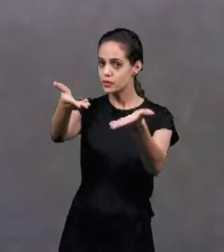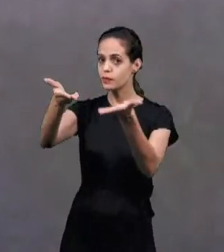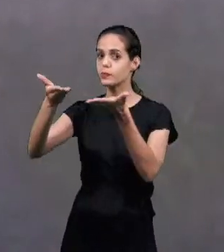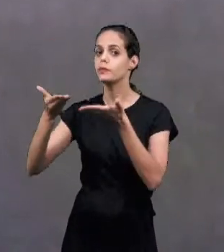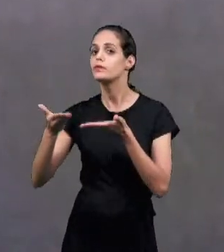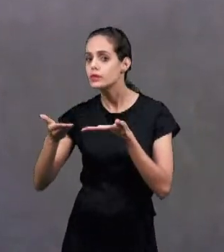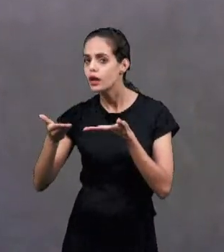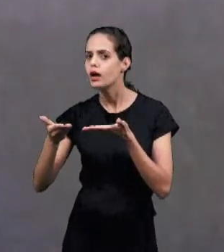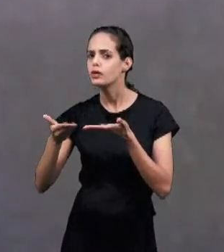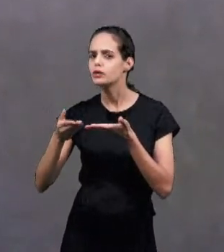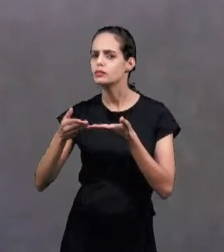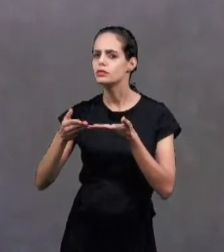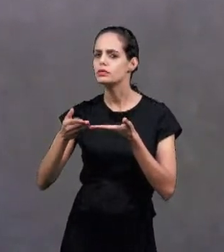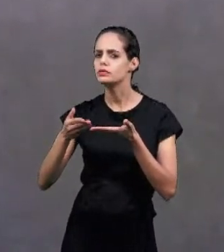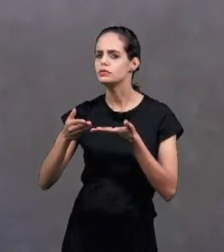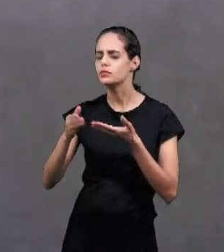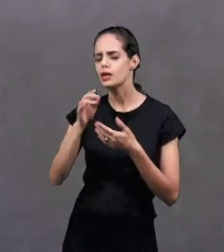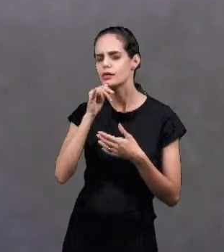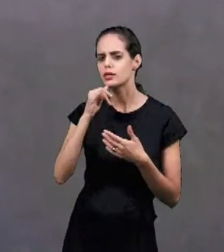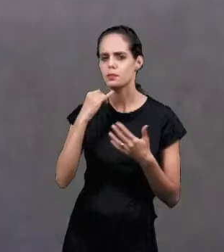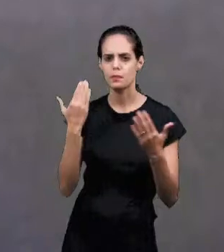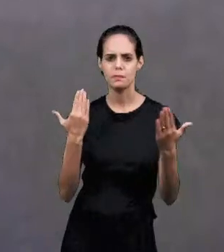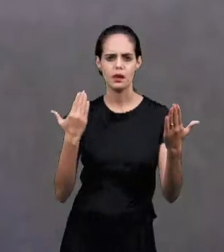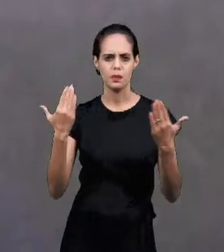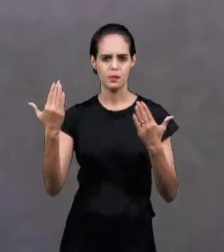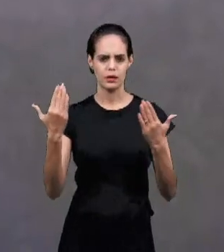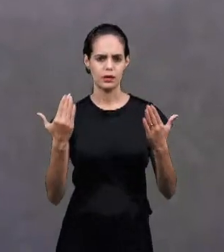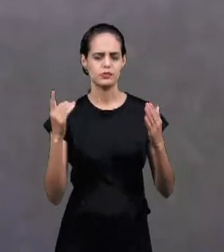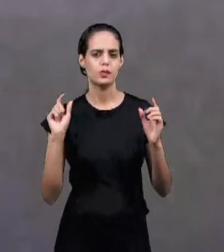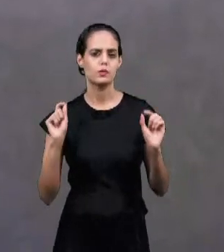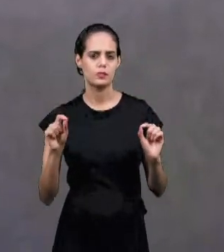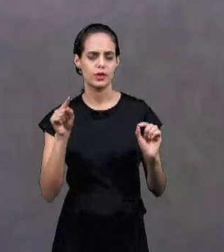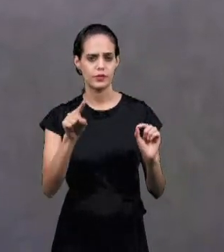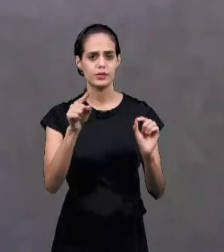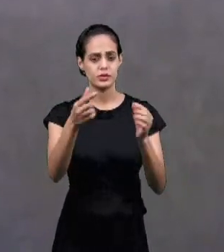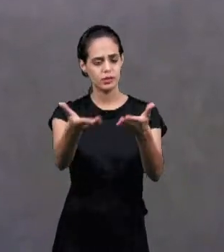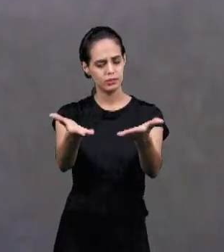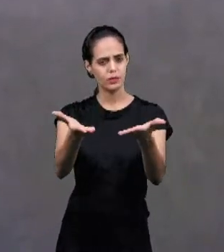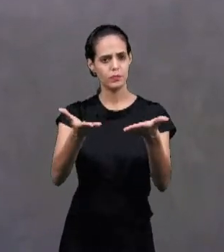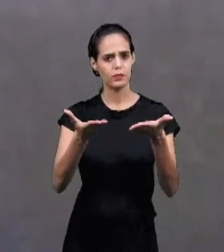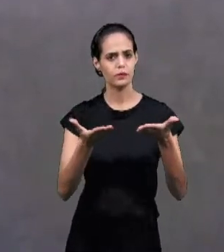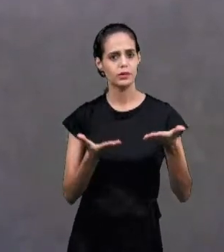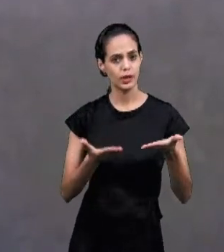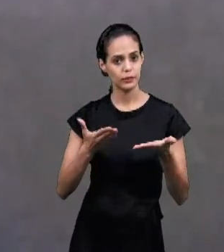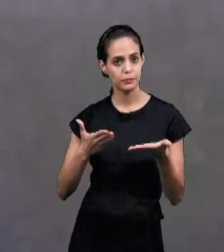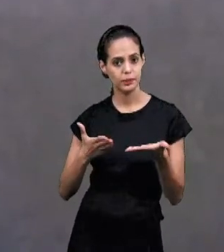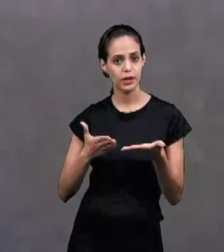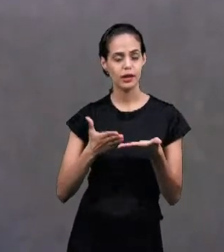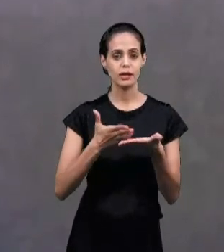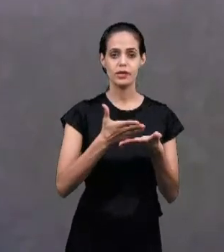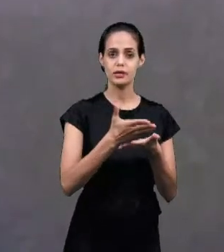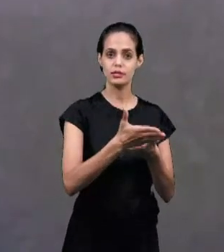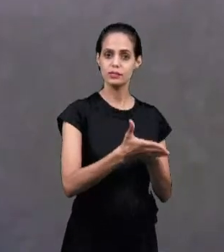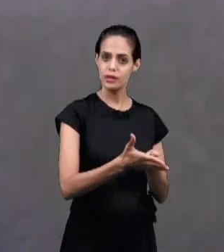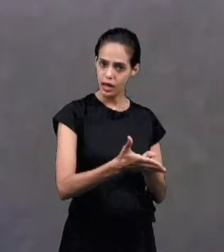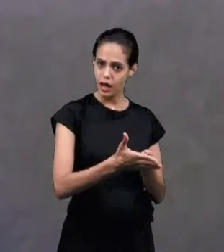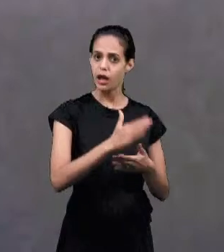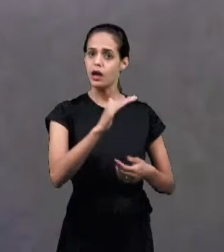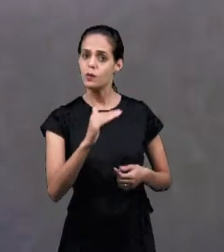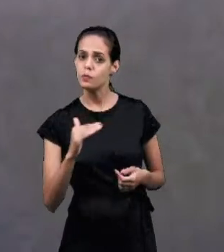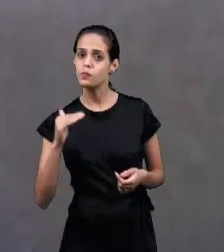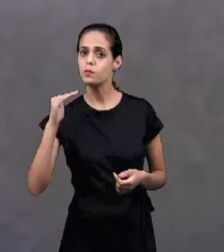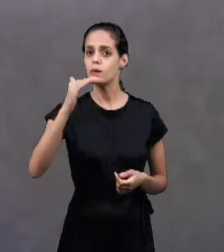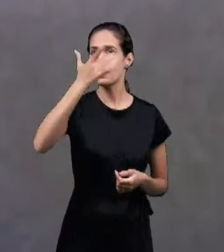Faça uma comparação, por exemplo, se você for convidado para entrar no gabinete de uma autoridade